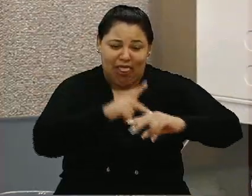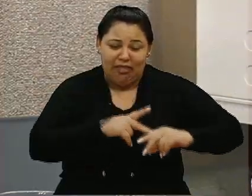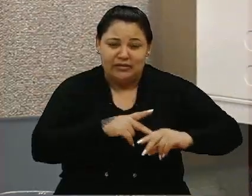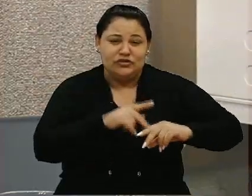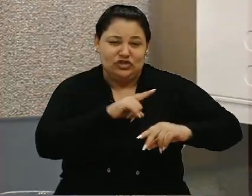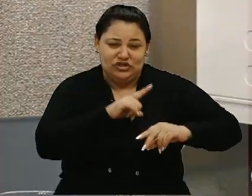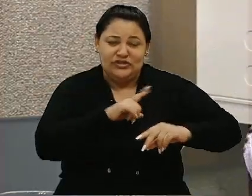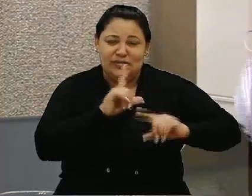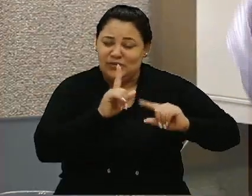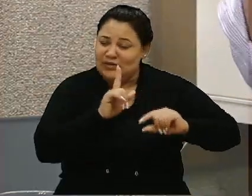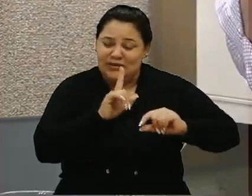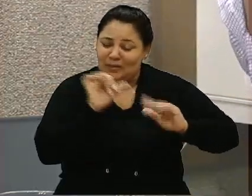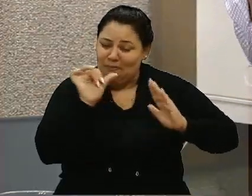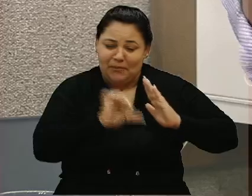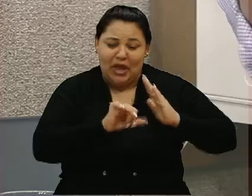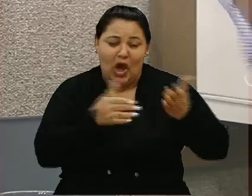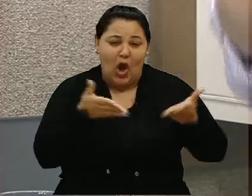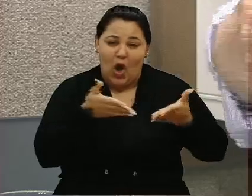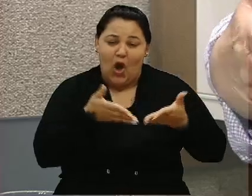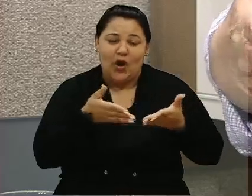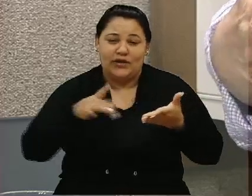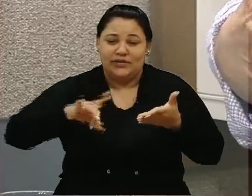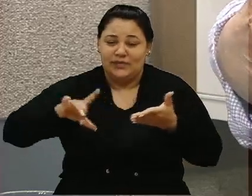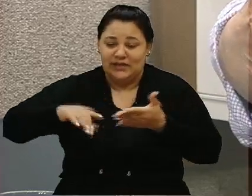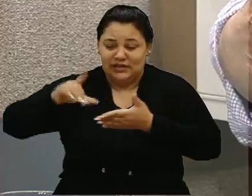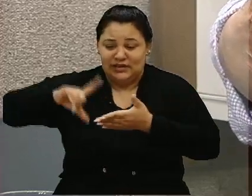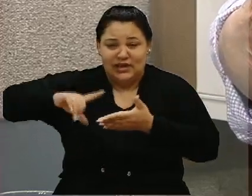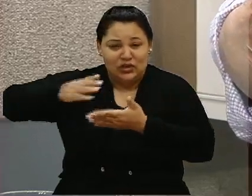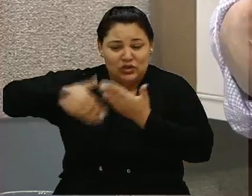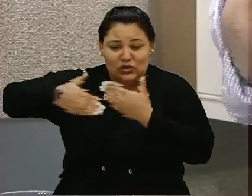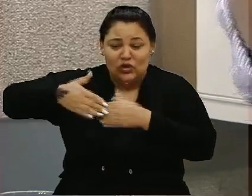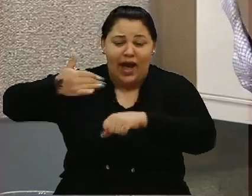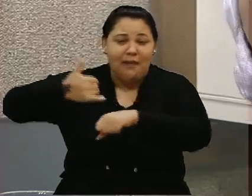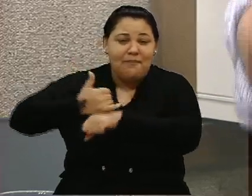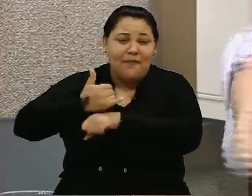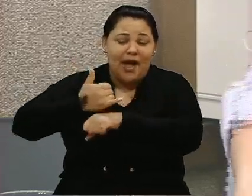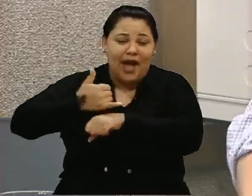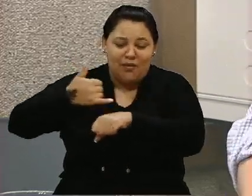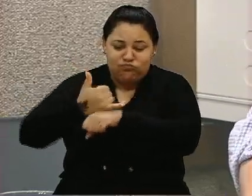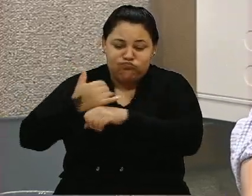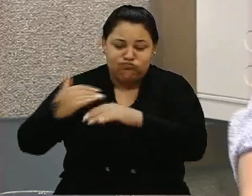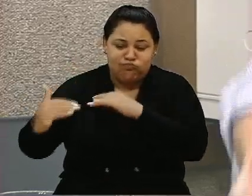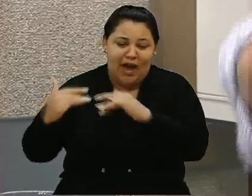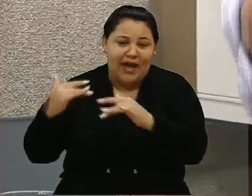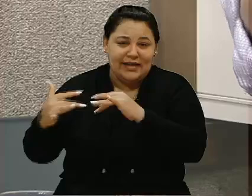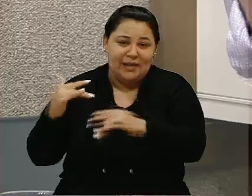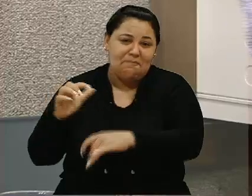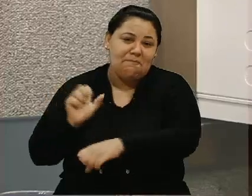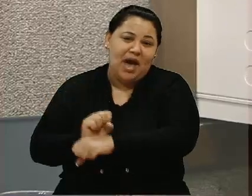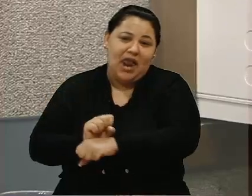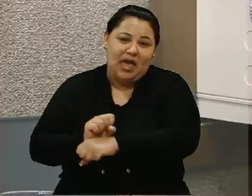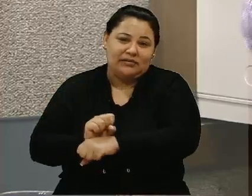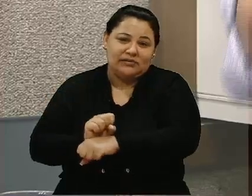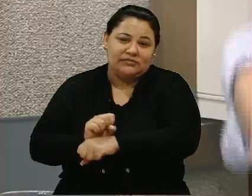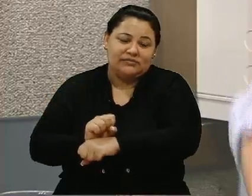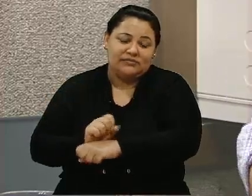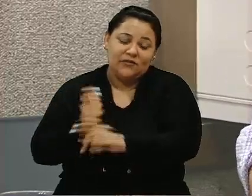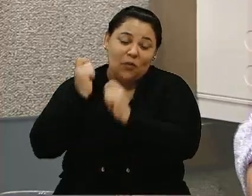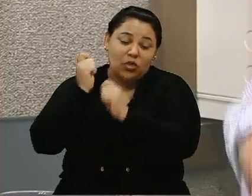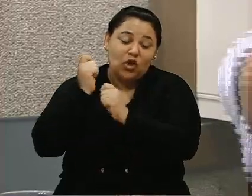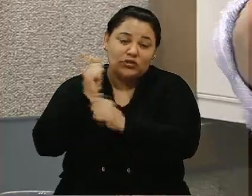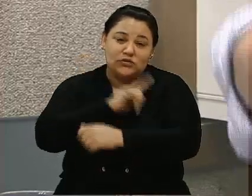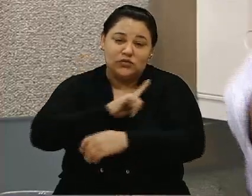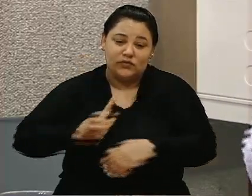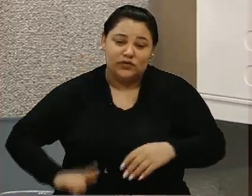né? E é onde estão todas aquelas máquinas tombadas feitas pela Rubia. E torcer que o governo